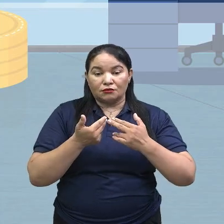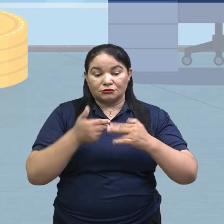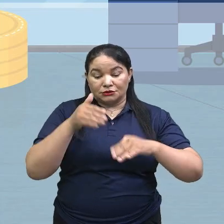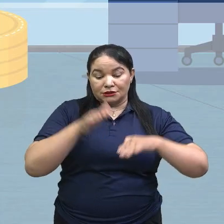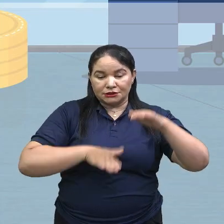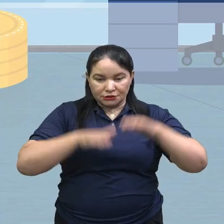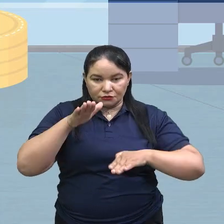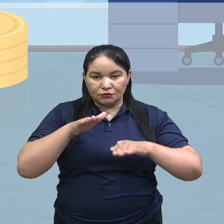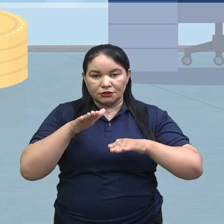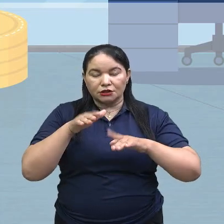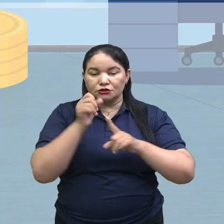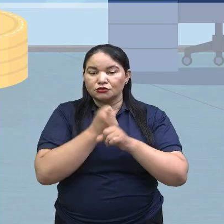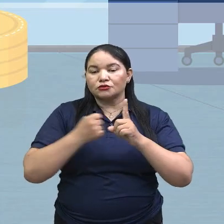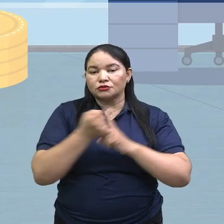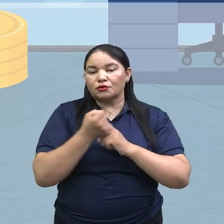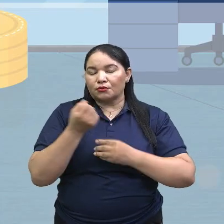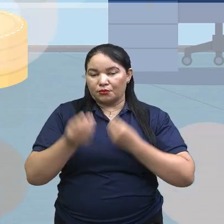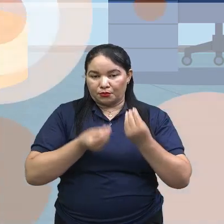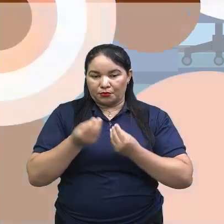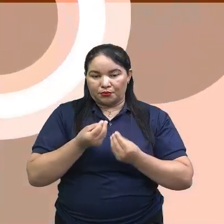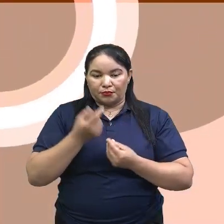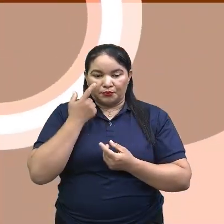sociais.